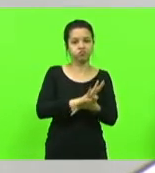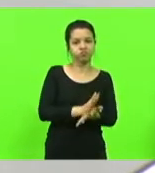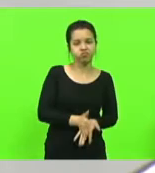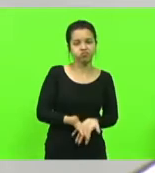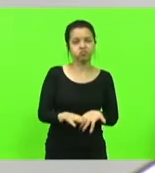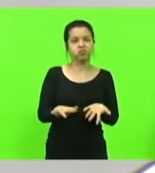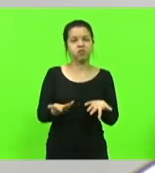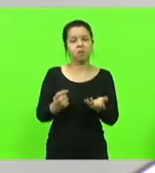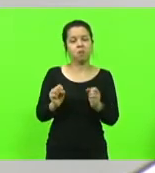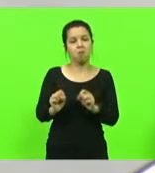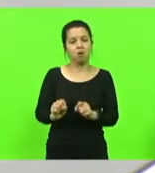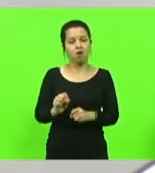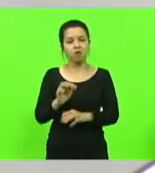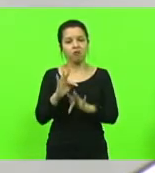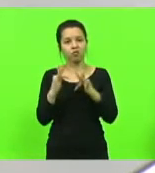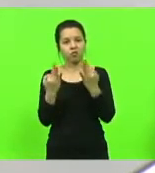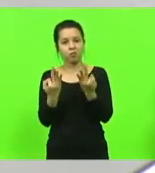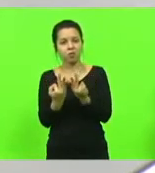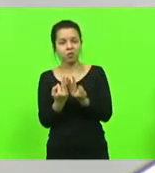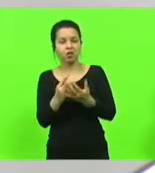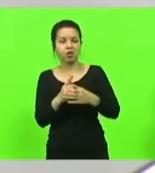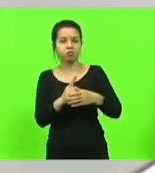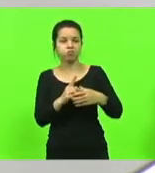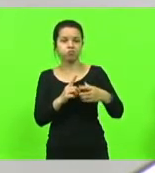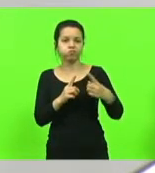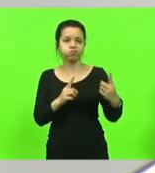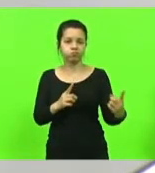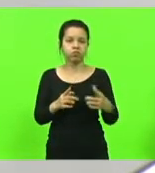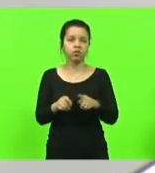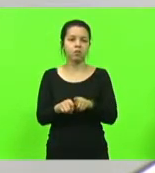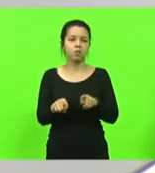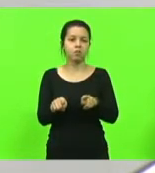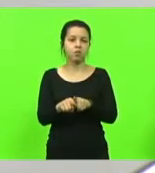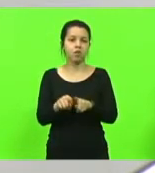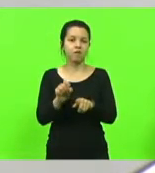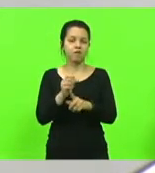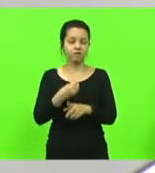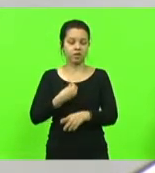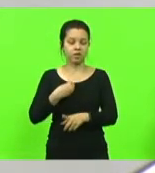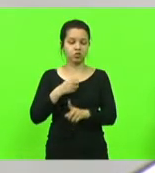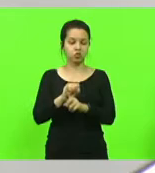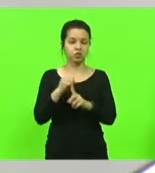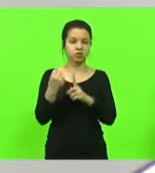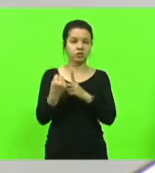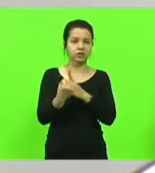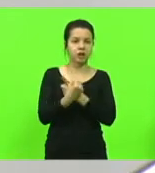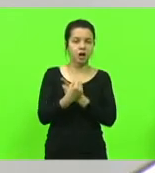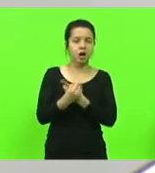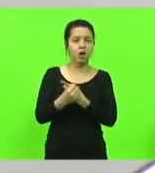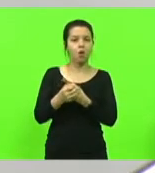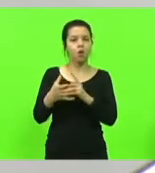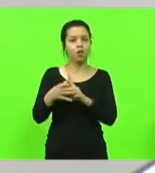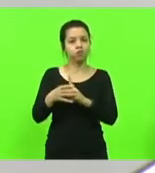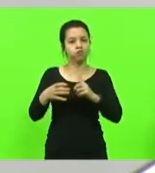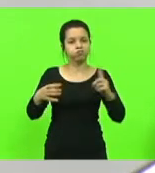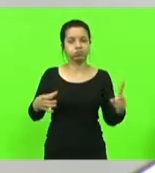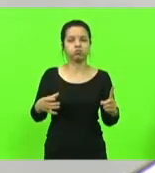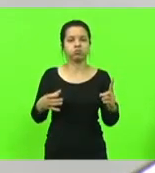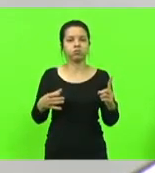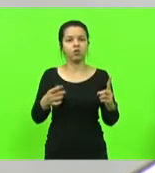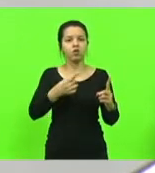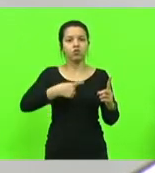família, seja do convívio na vida social. Quanto nós estamos agindo para evitar esta